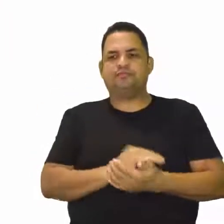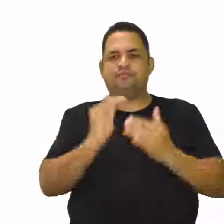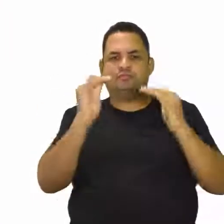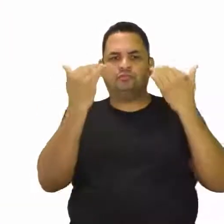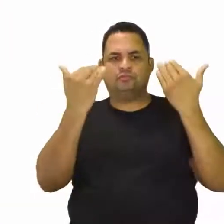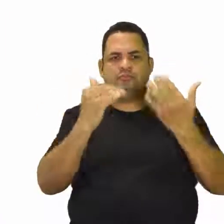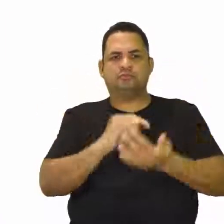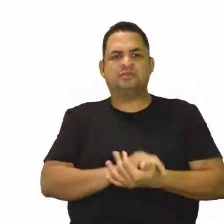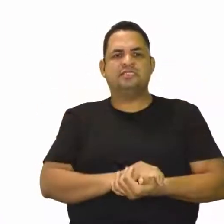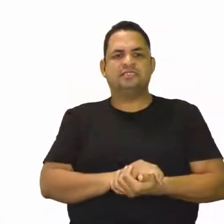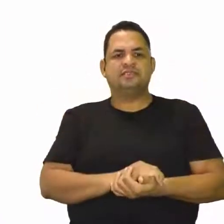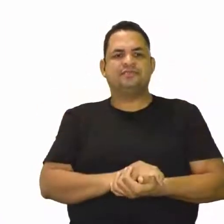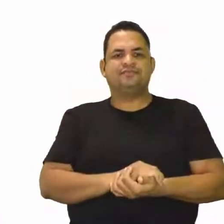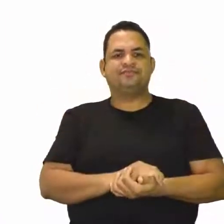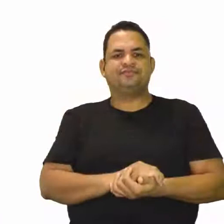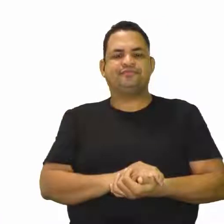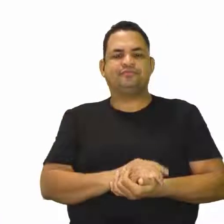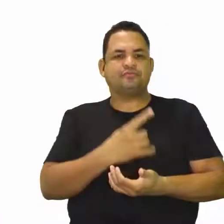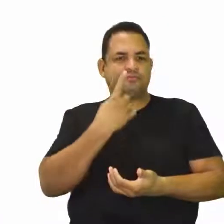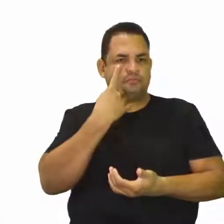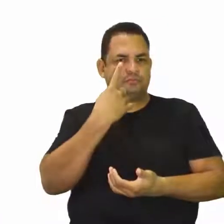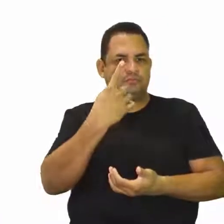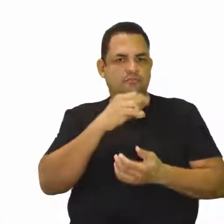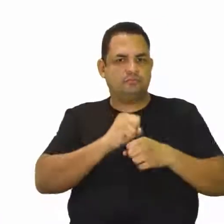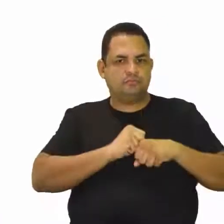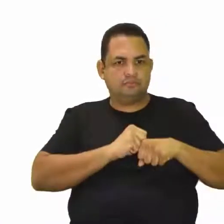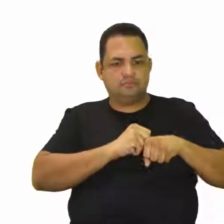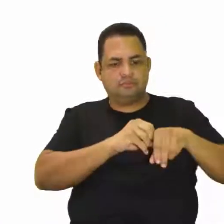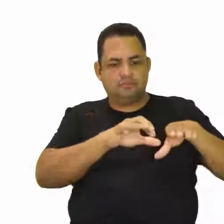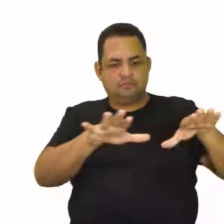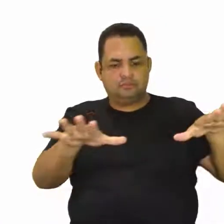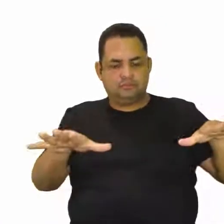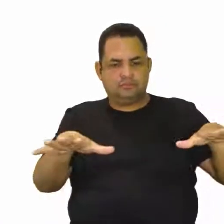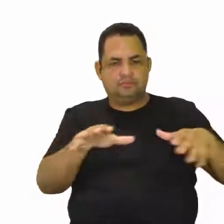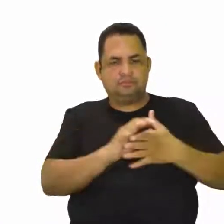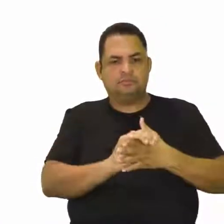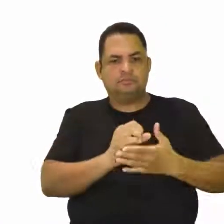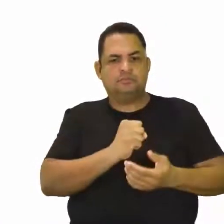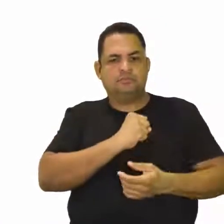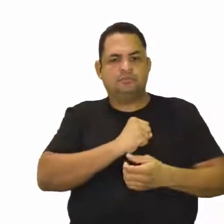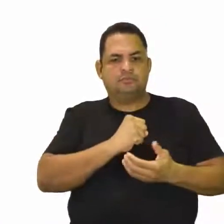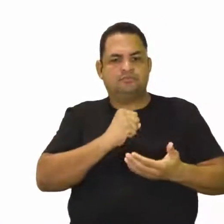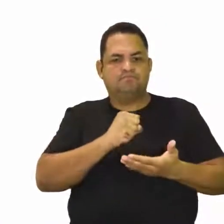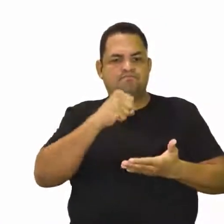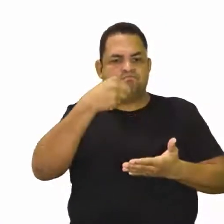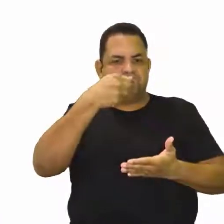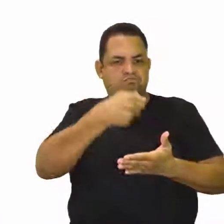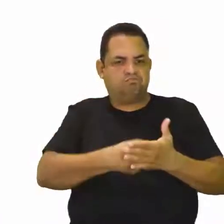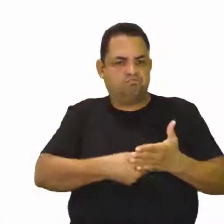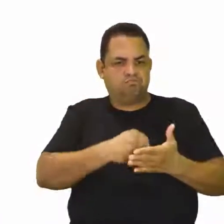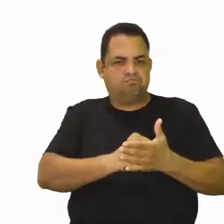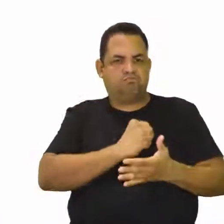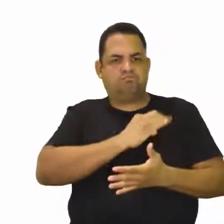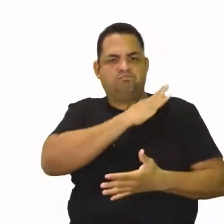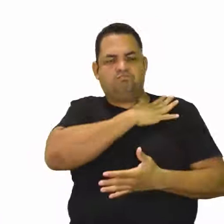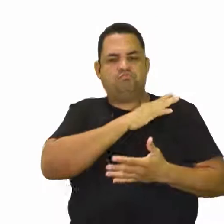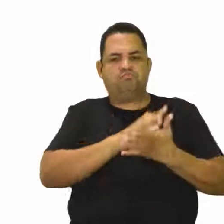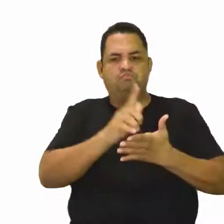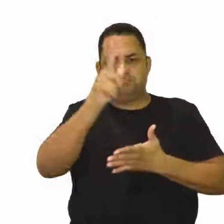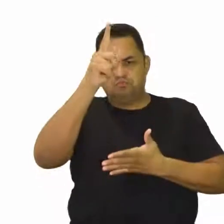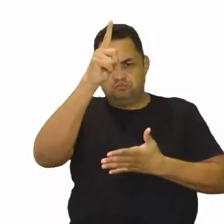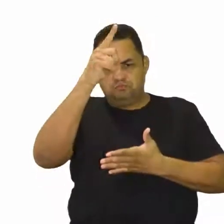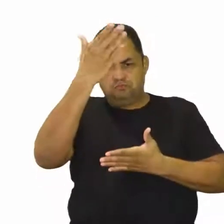ligado. Veja aí, senhores, o expansionismo das ditaduras. Nesse caso, a